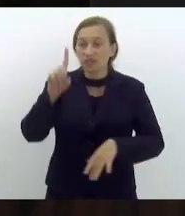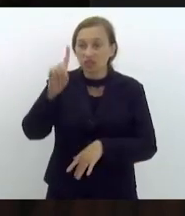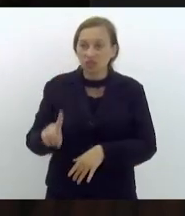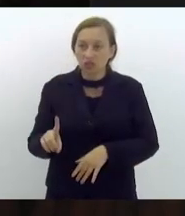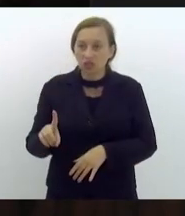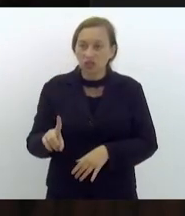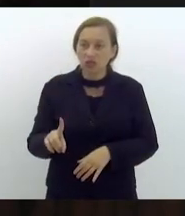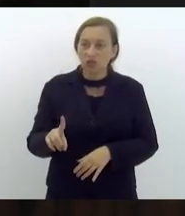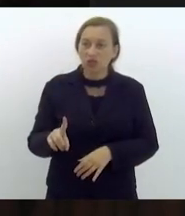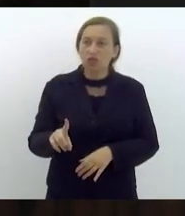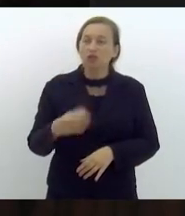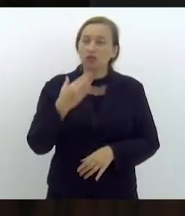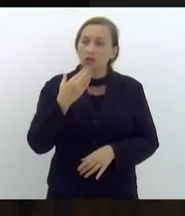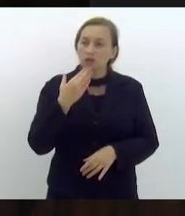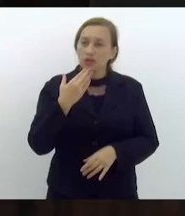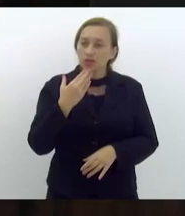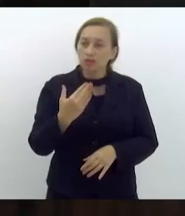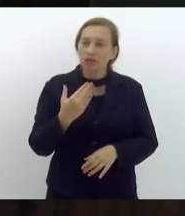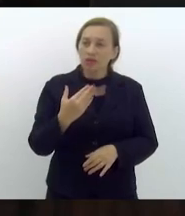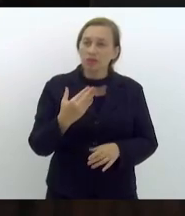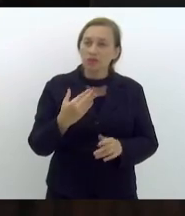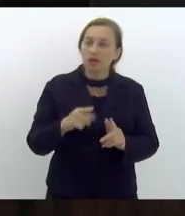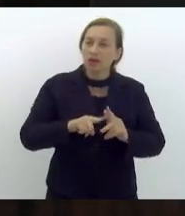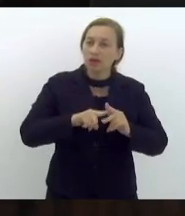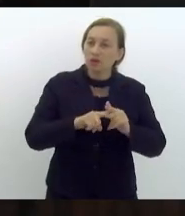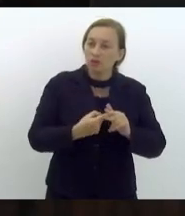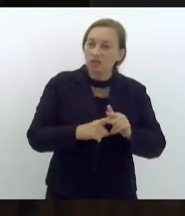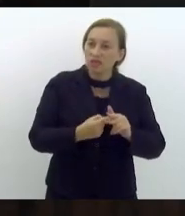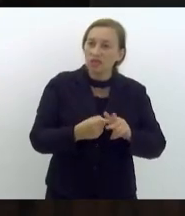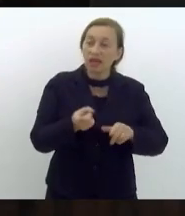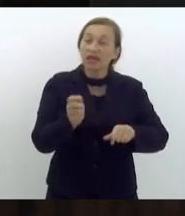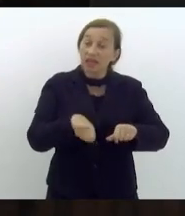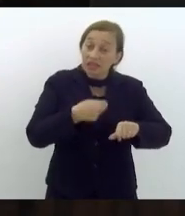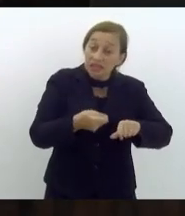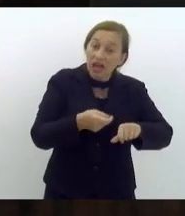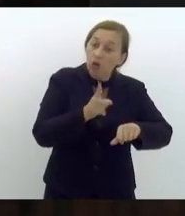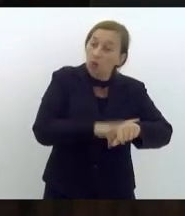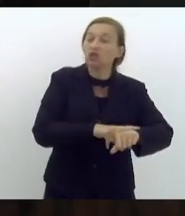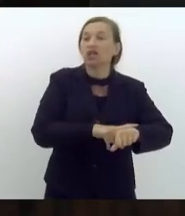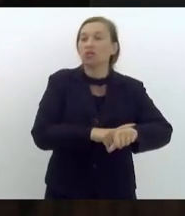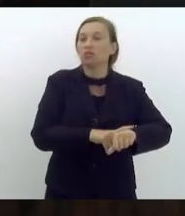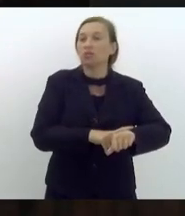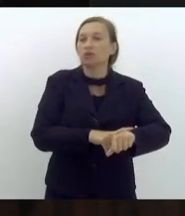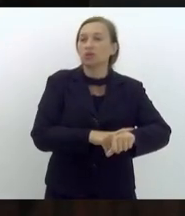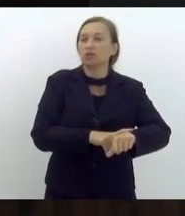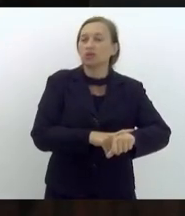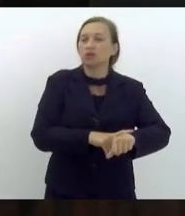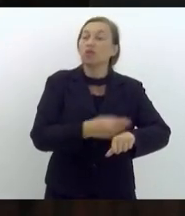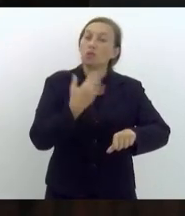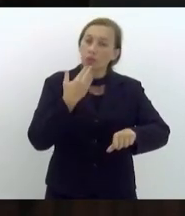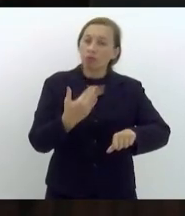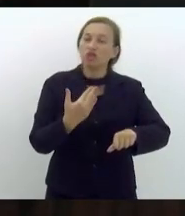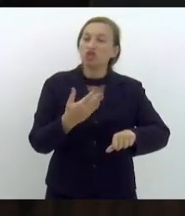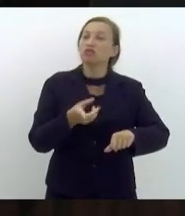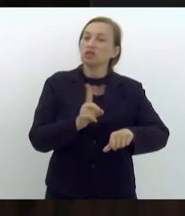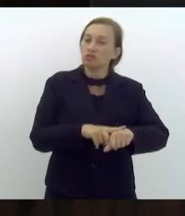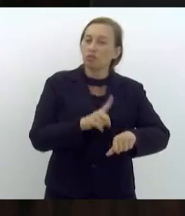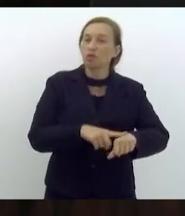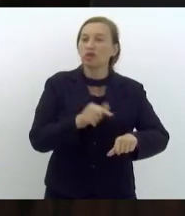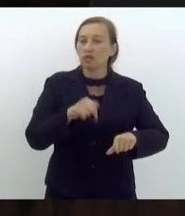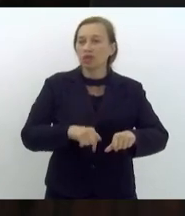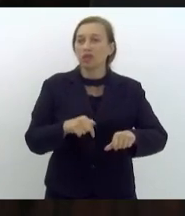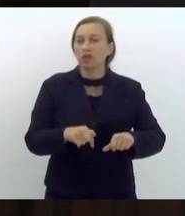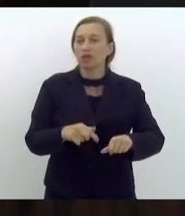retifica o regimento interno que traga esse tempo Essa é uma das minhas posições neste momento aqui